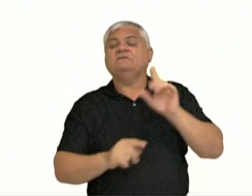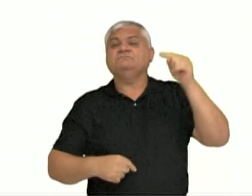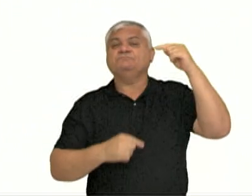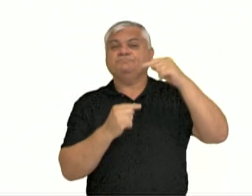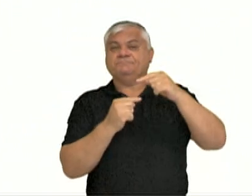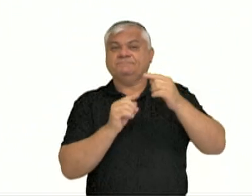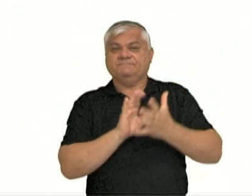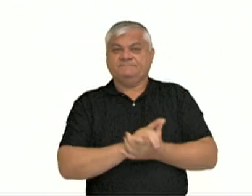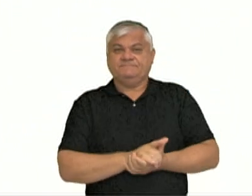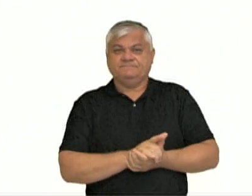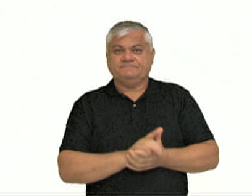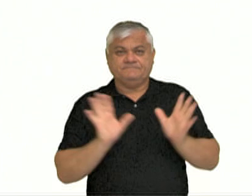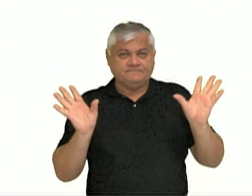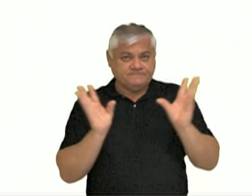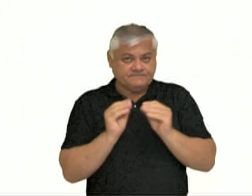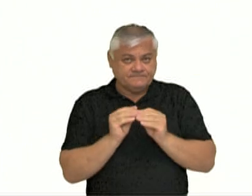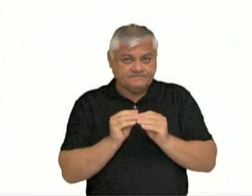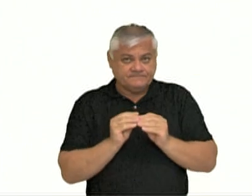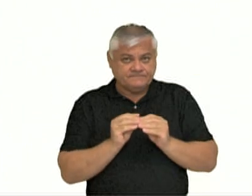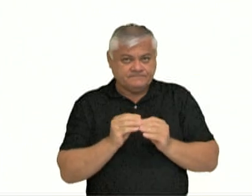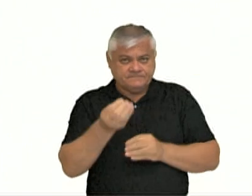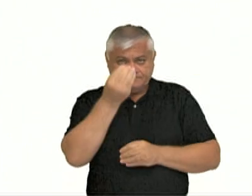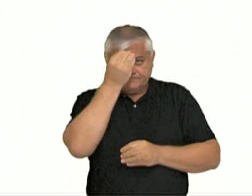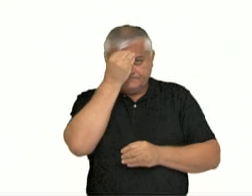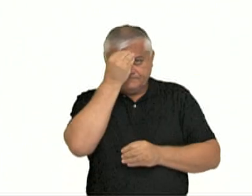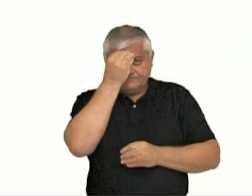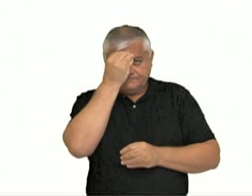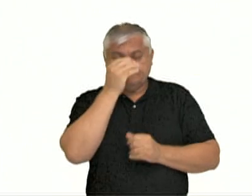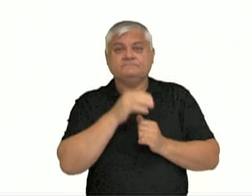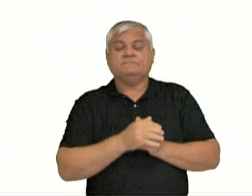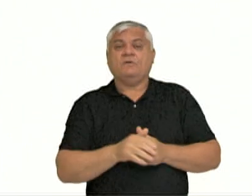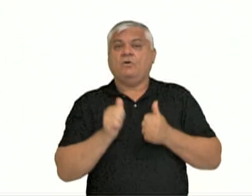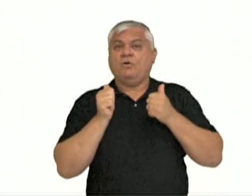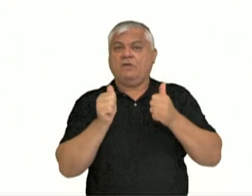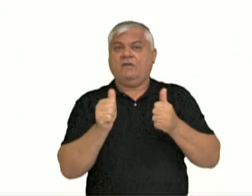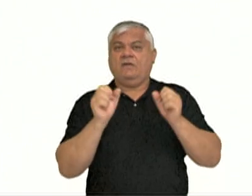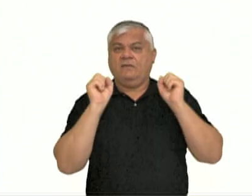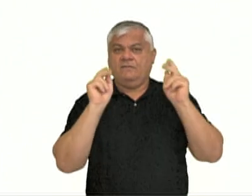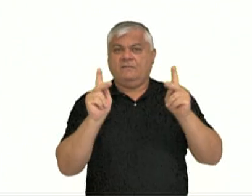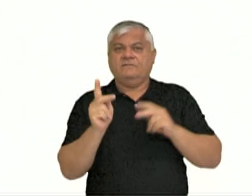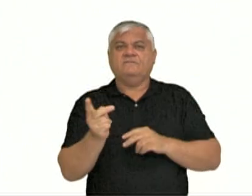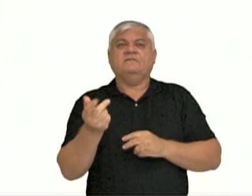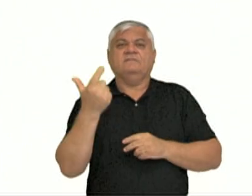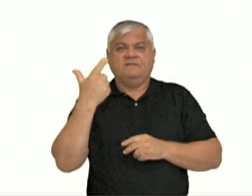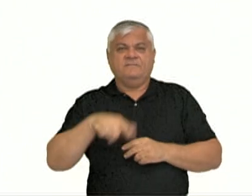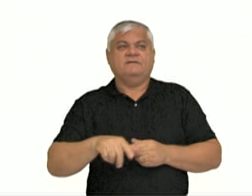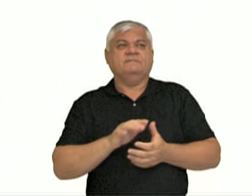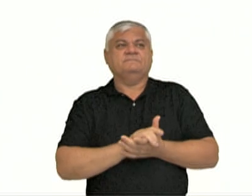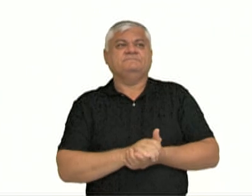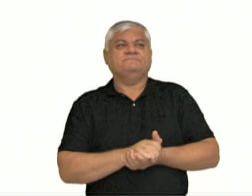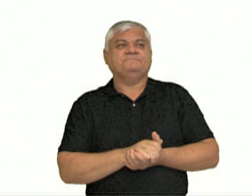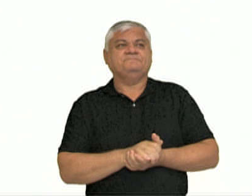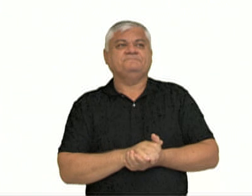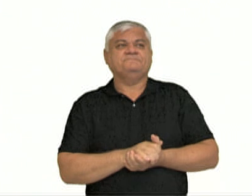curtos. Fechou? Memorizou? Então tá ótimo! Vamos embora que a aula tá uma